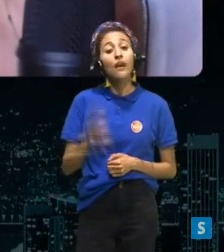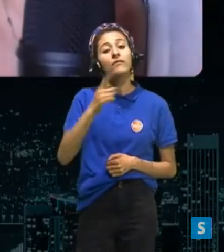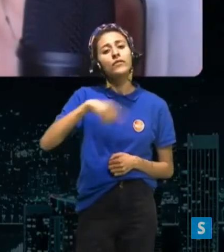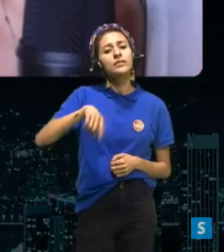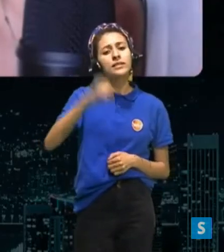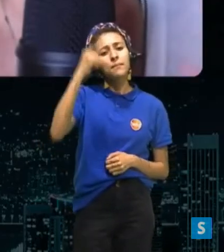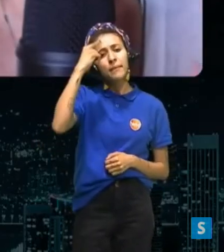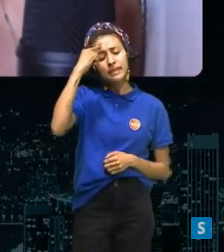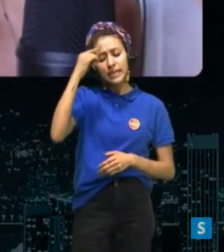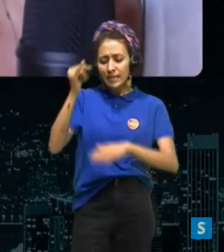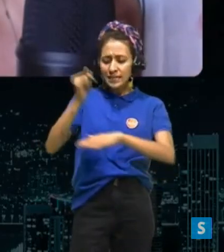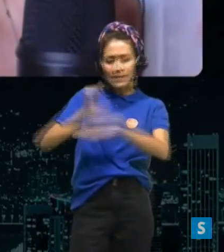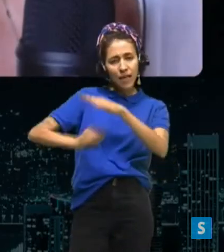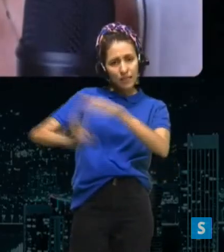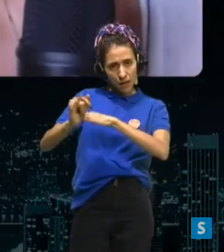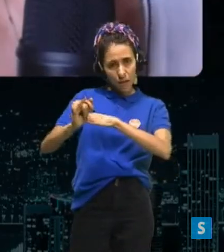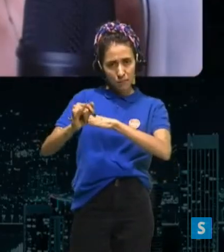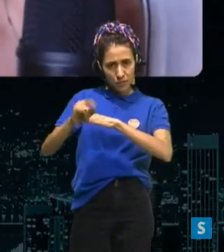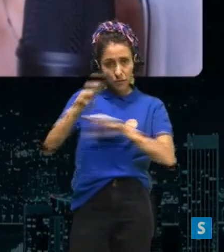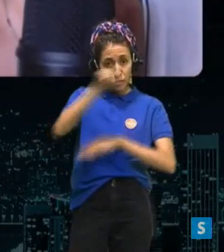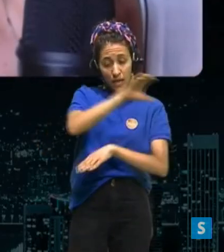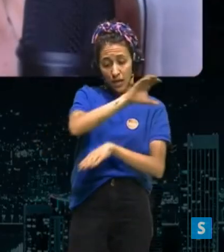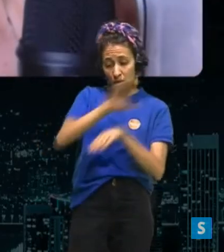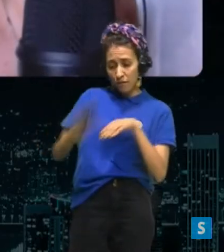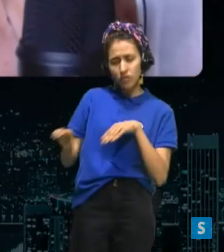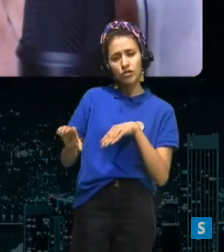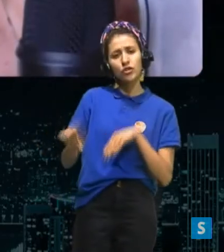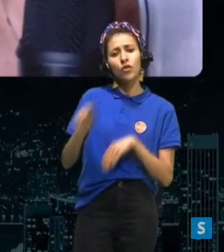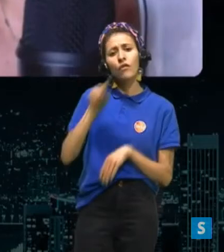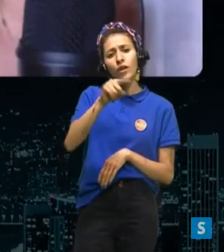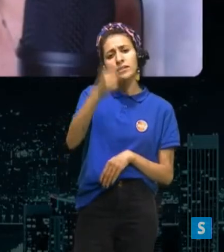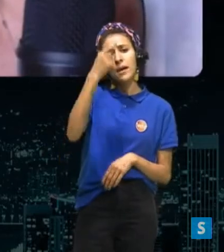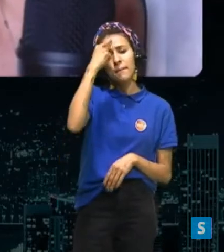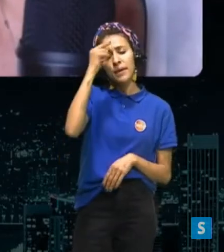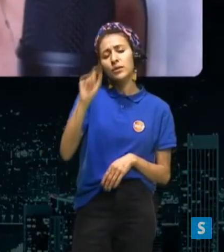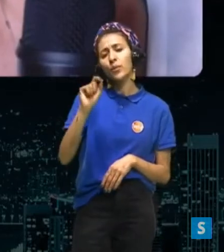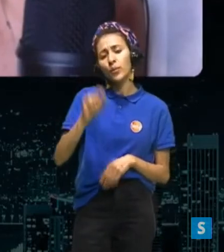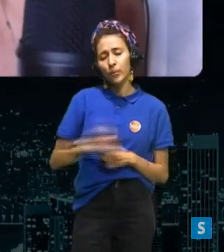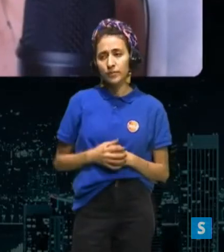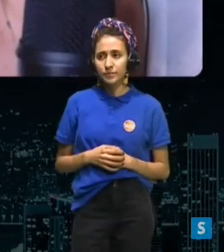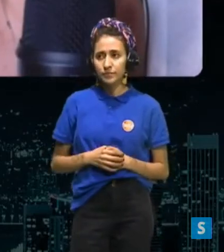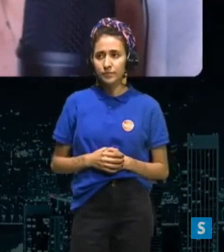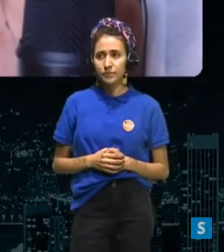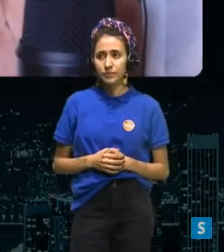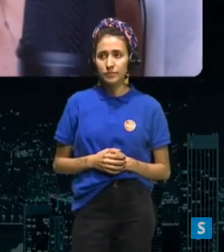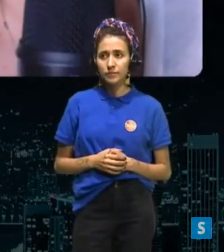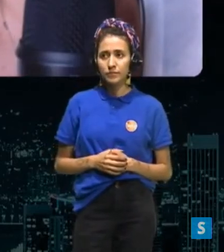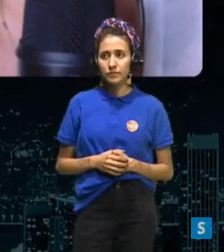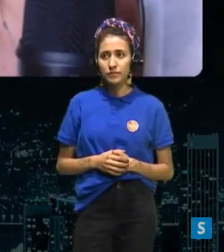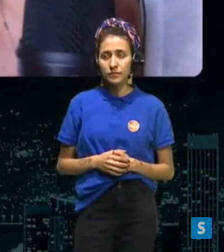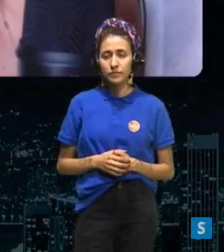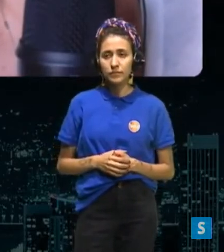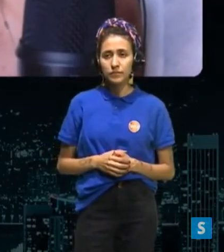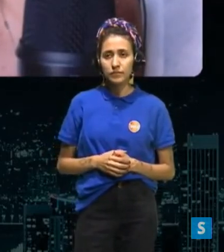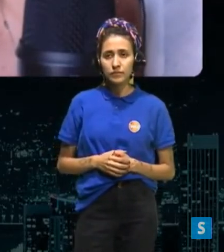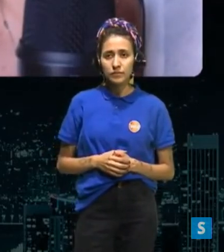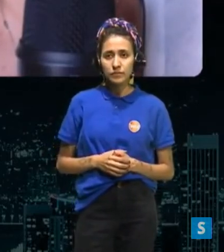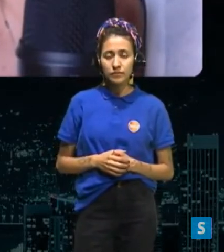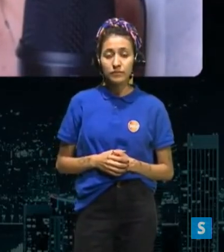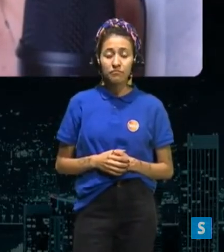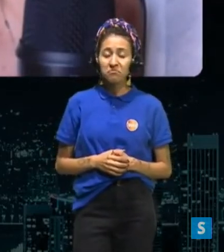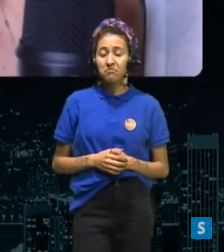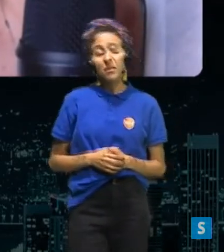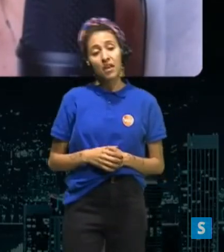o que que eles tem que demonstrar como Impacto o que você fala olha isso aqui tá funcionando e nós somos